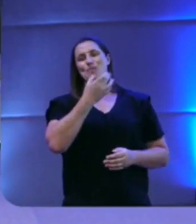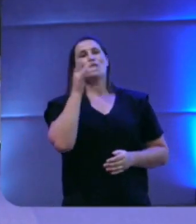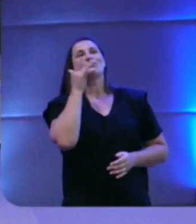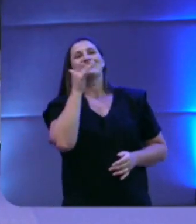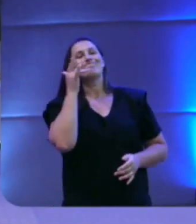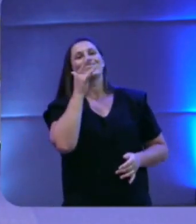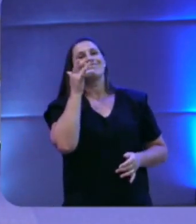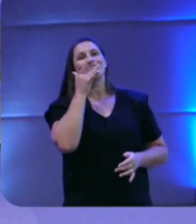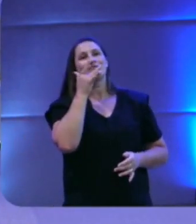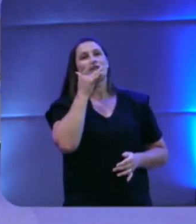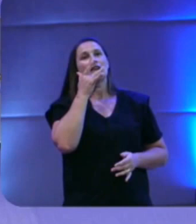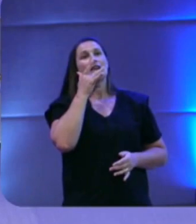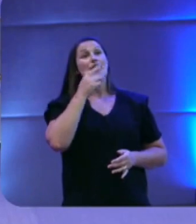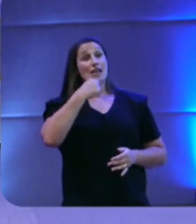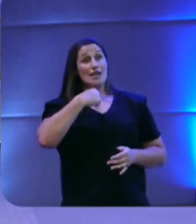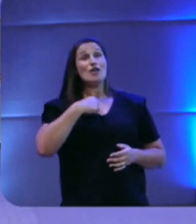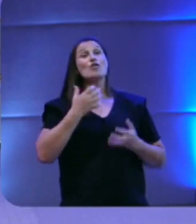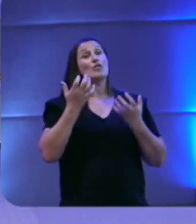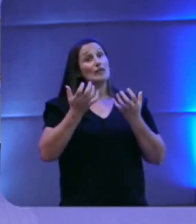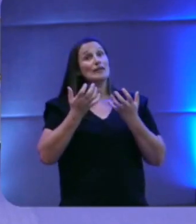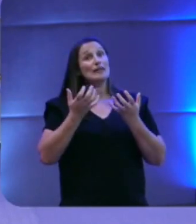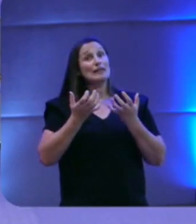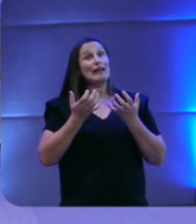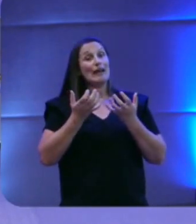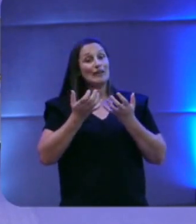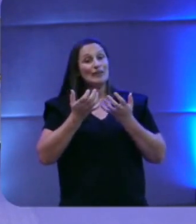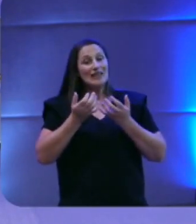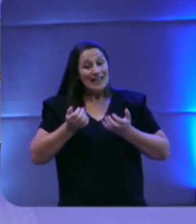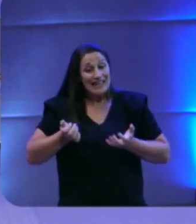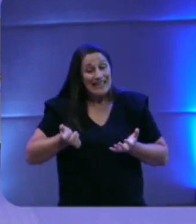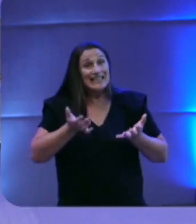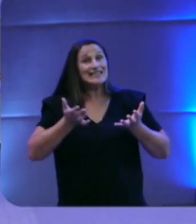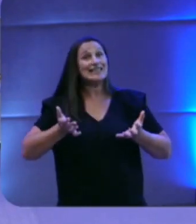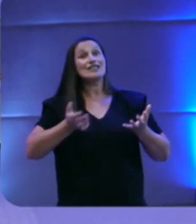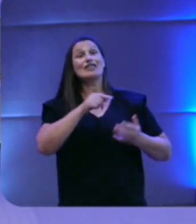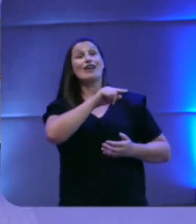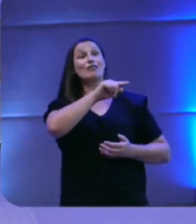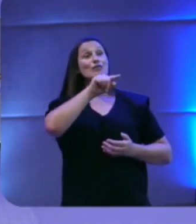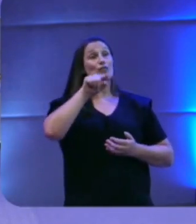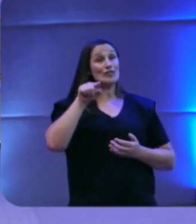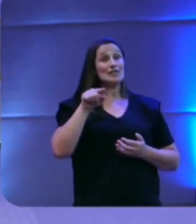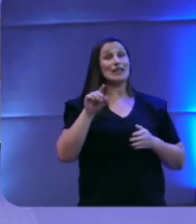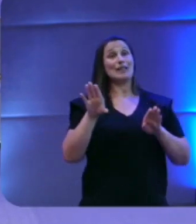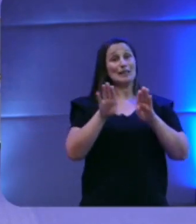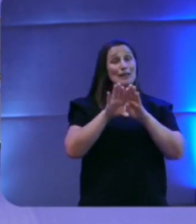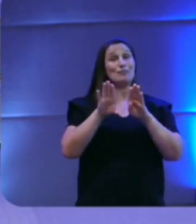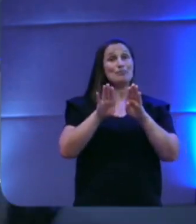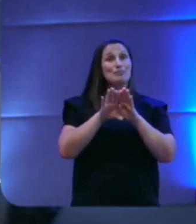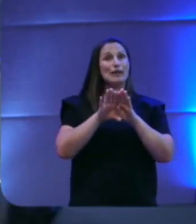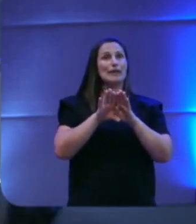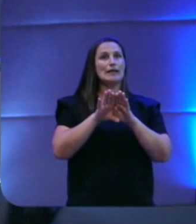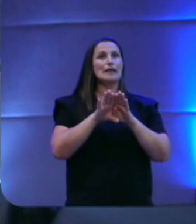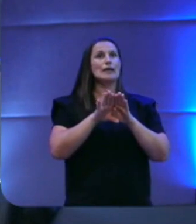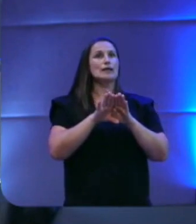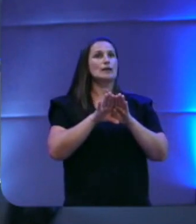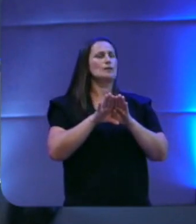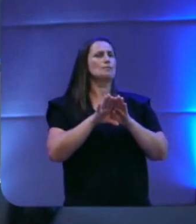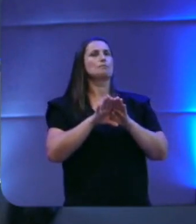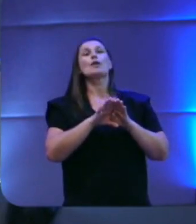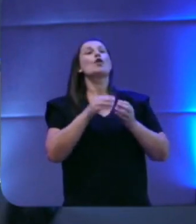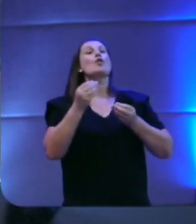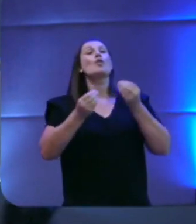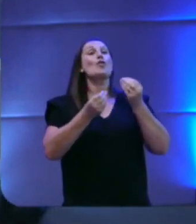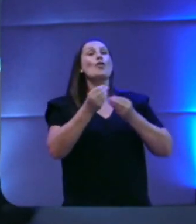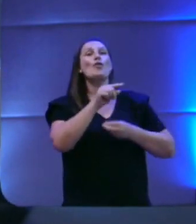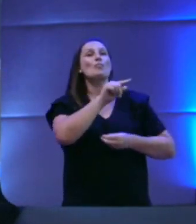Eu quero te incentivar. Como é que você vai fazer a Bíblia parte do seu dia a dia em 2020? Qual vai ser o seu plano? Como é que você